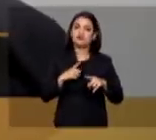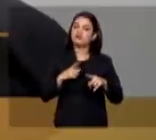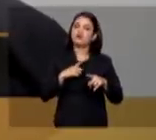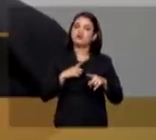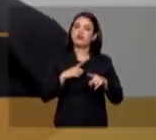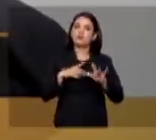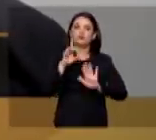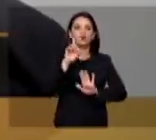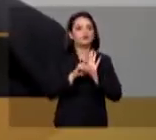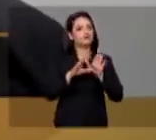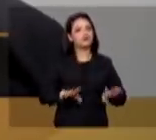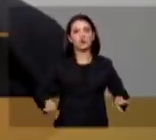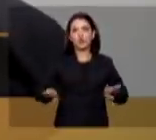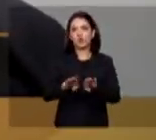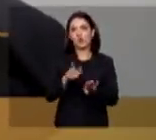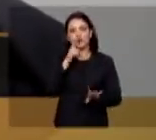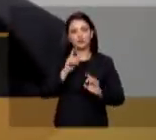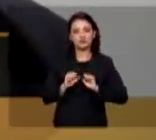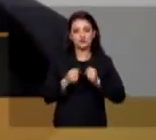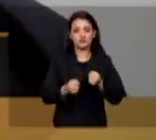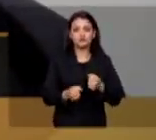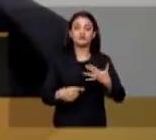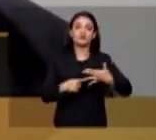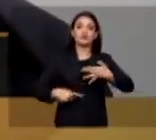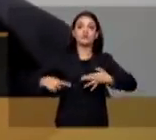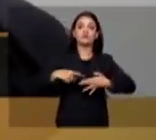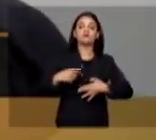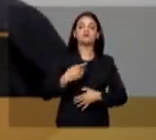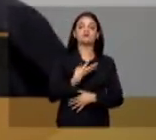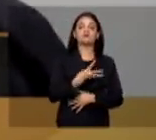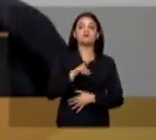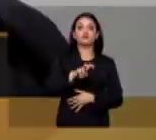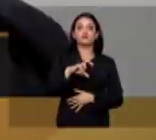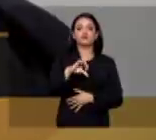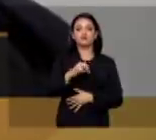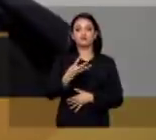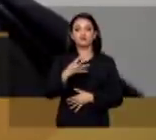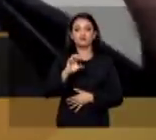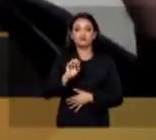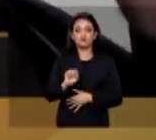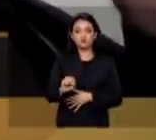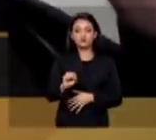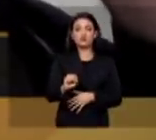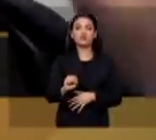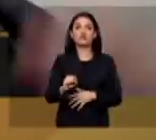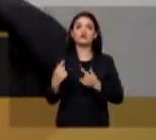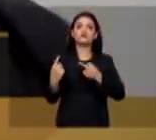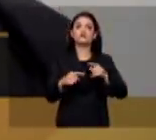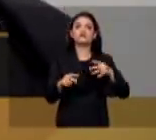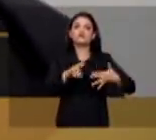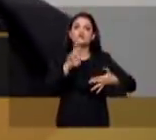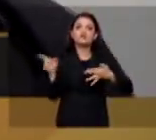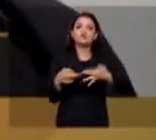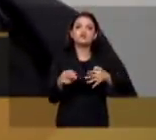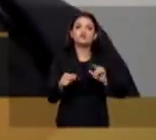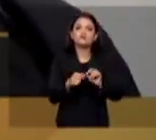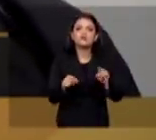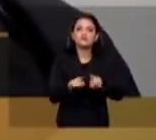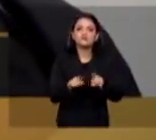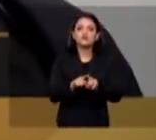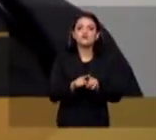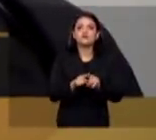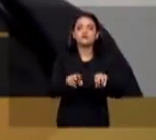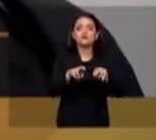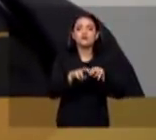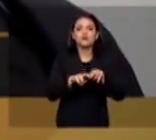Na reclamação 45.948, questiona-se recurso defensivo, obstado novamente e a revelia da